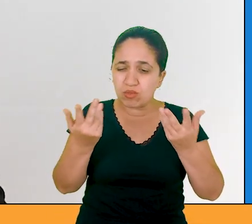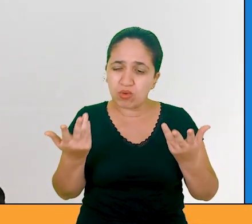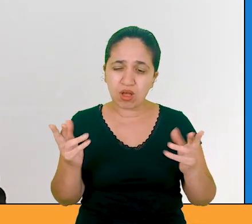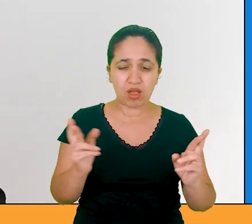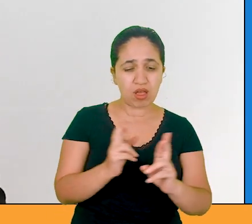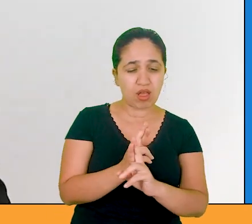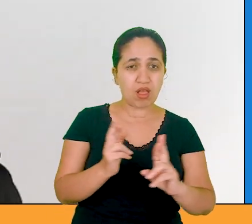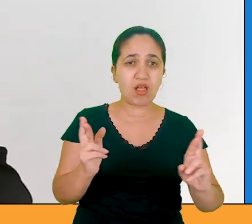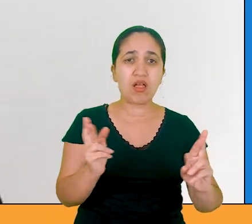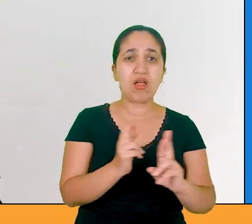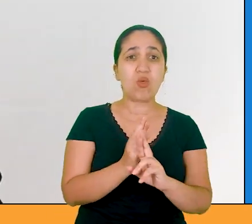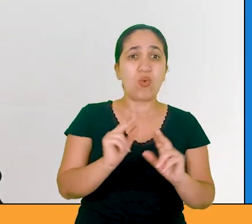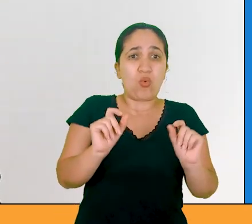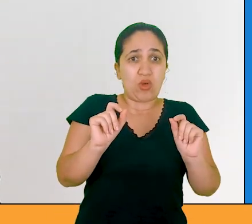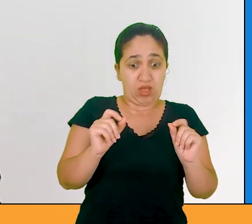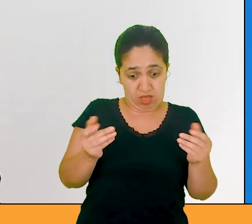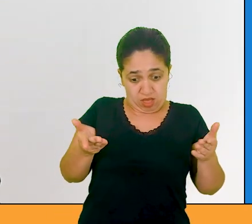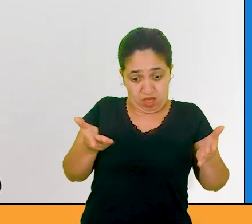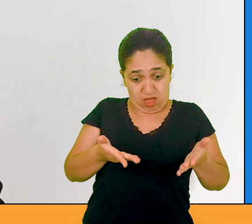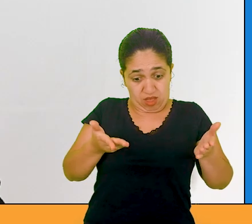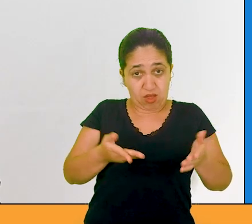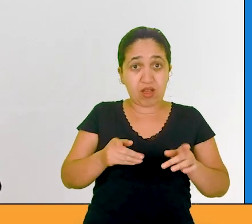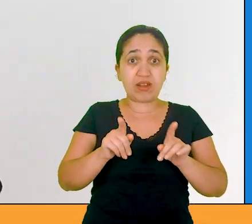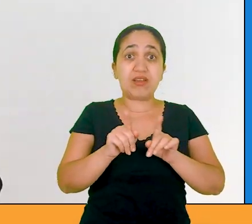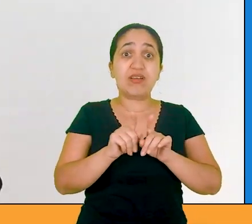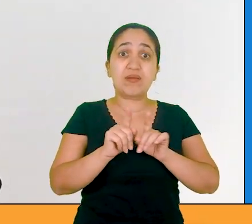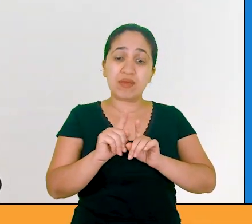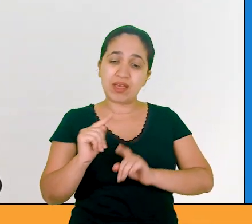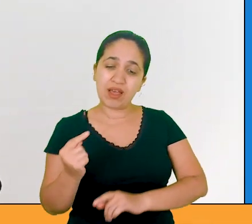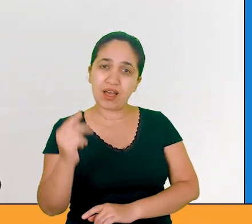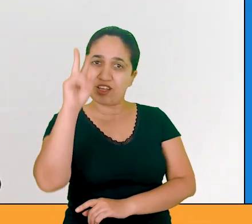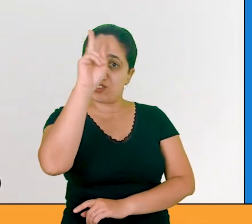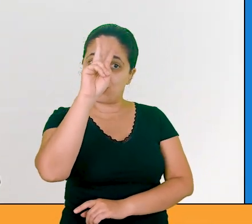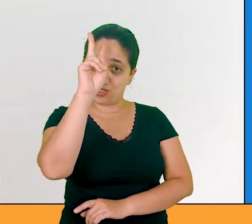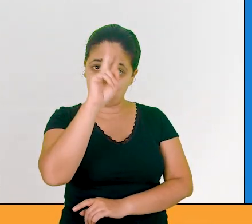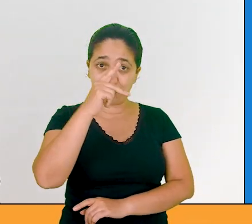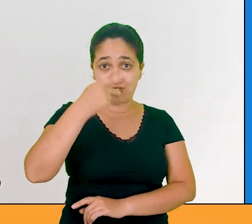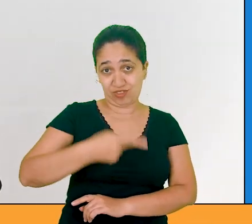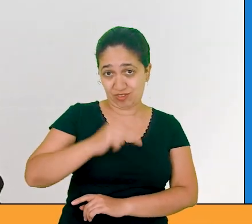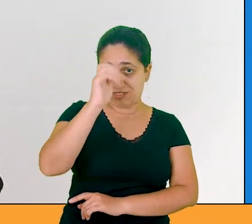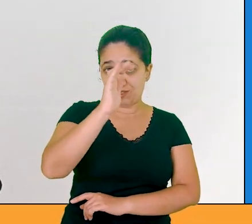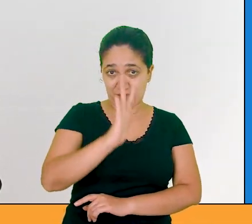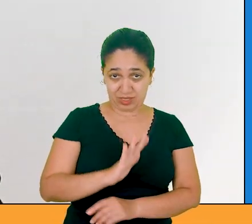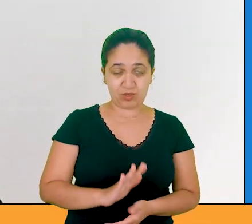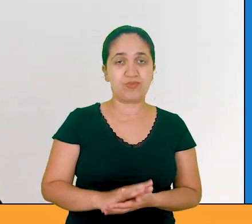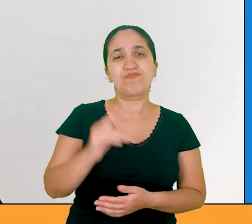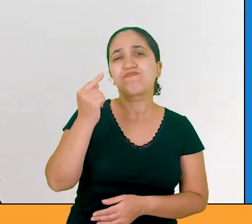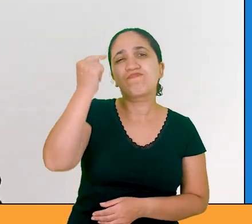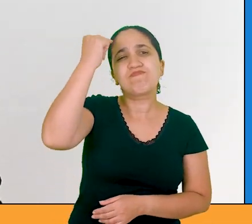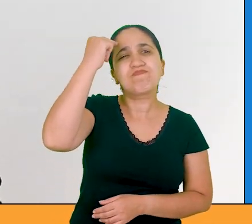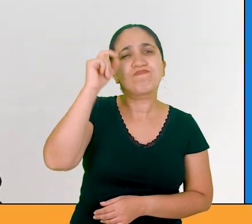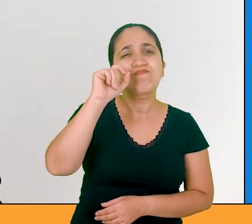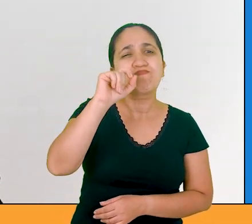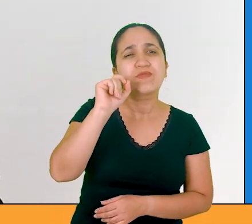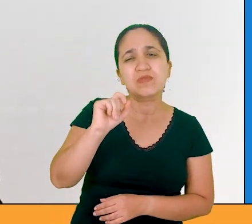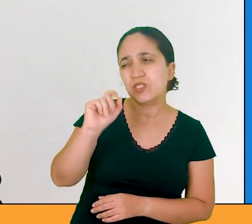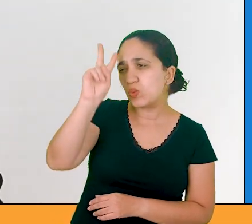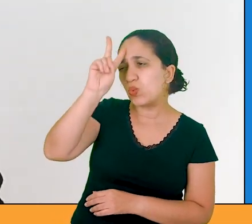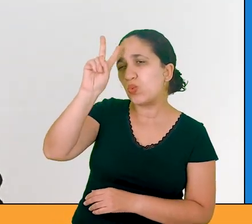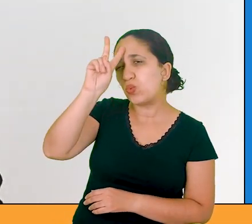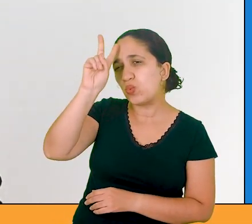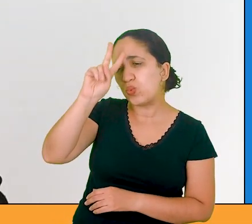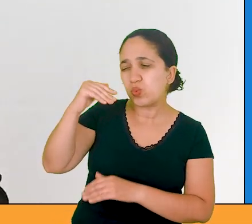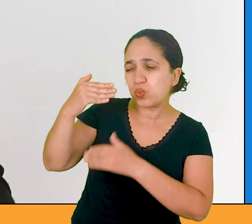se relacionam com a nossa realidade e com a nossa história. Então, essa ideia de trazer uma história da